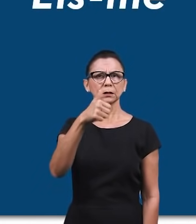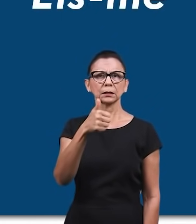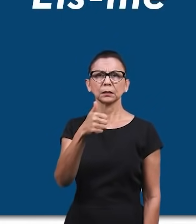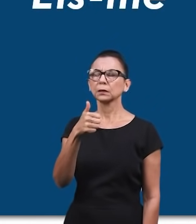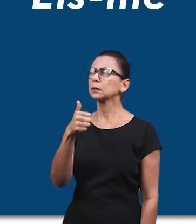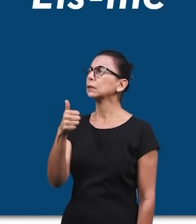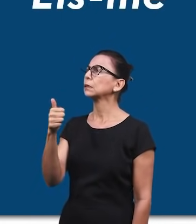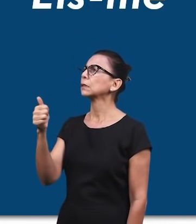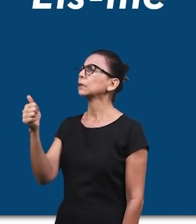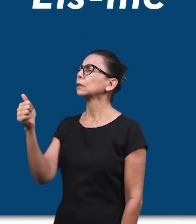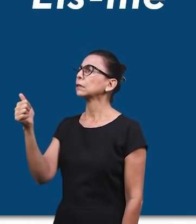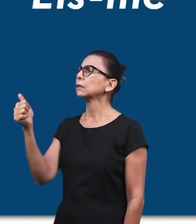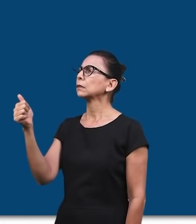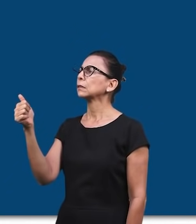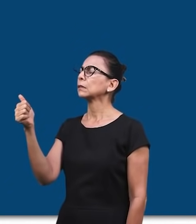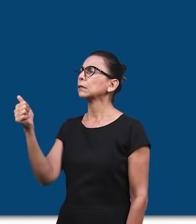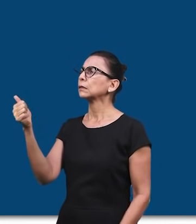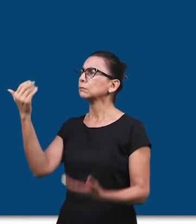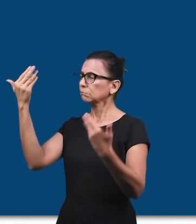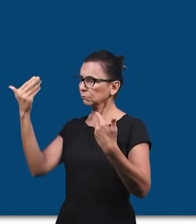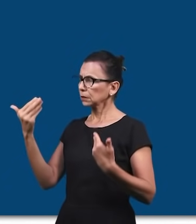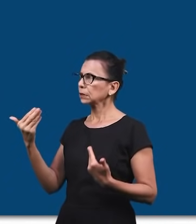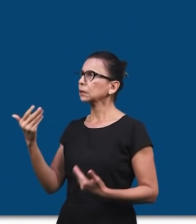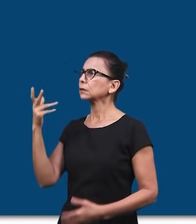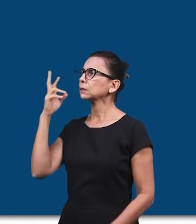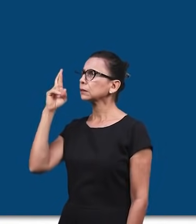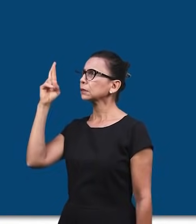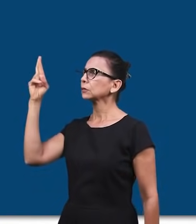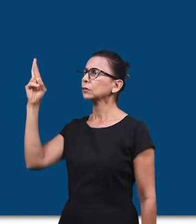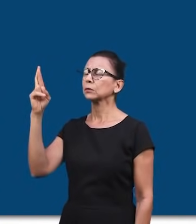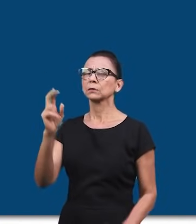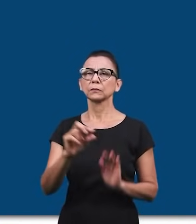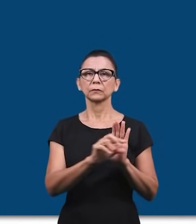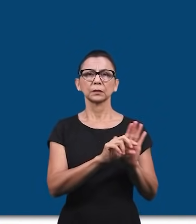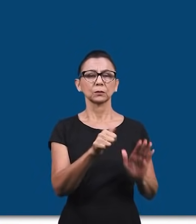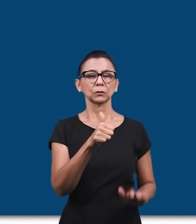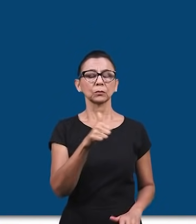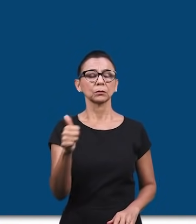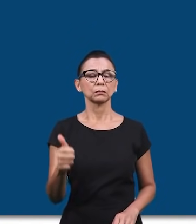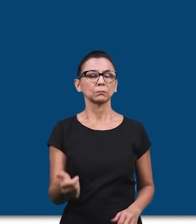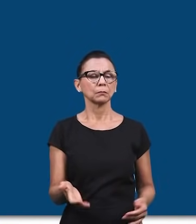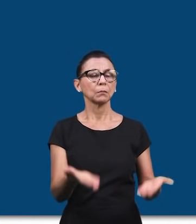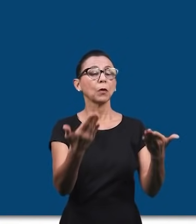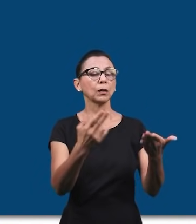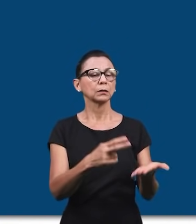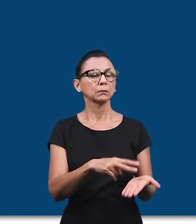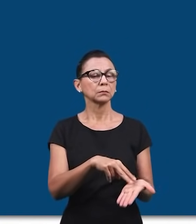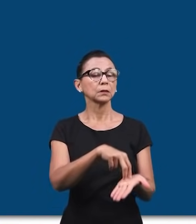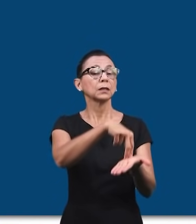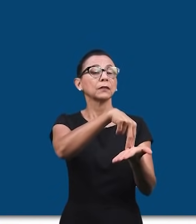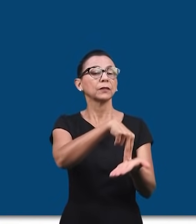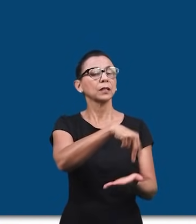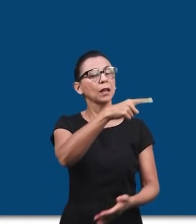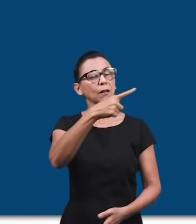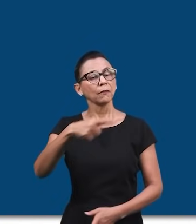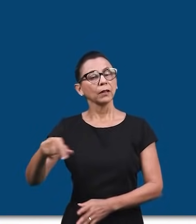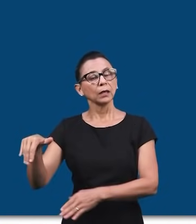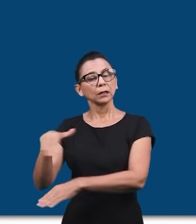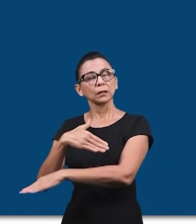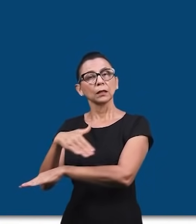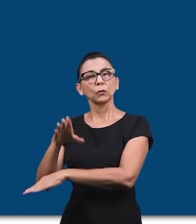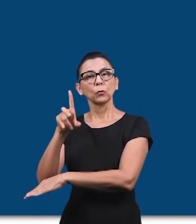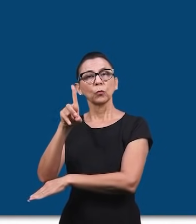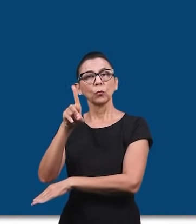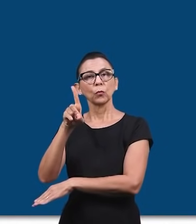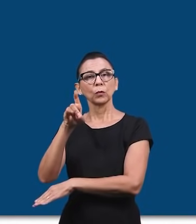Eis-me aqui, Senhor. Verso 11. E disse-lhe o Senhor, Levanta-te, vai à